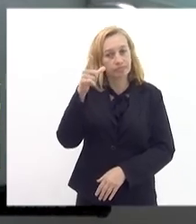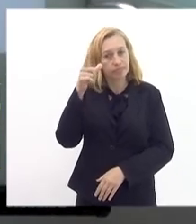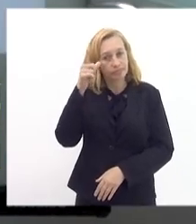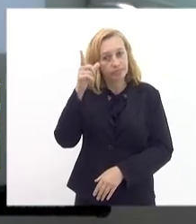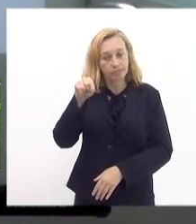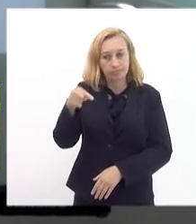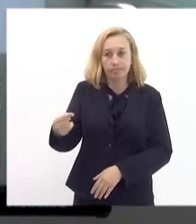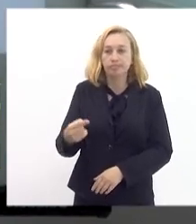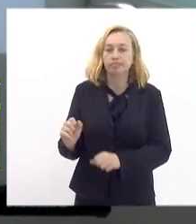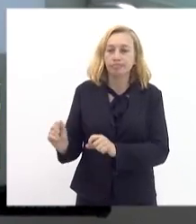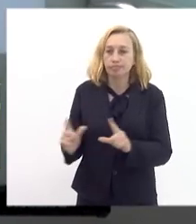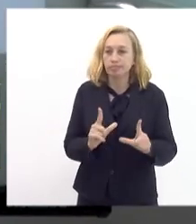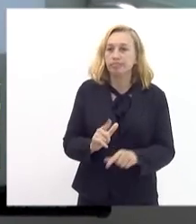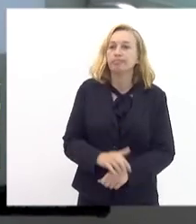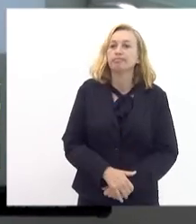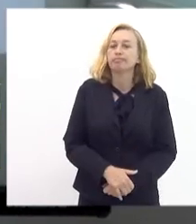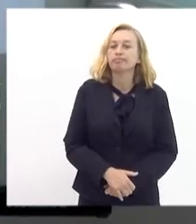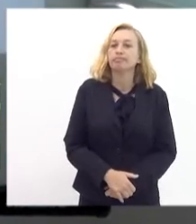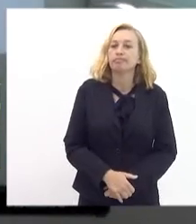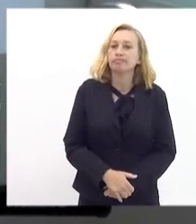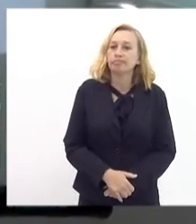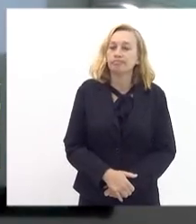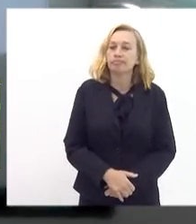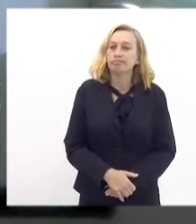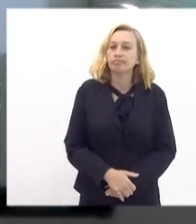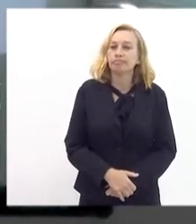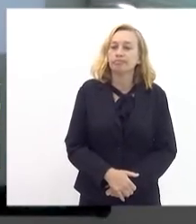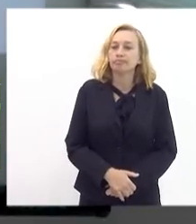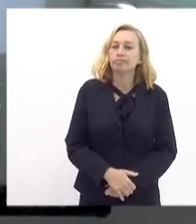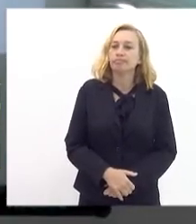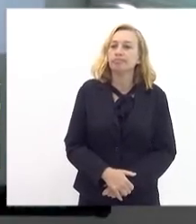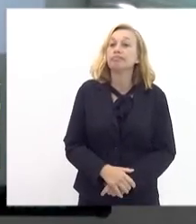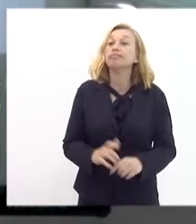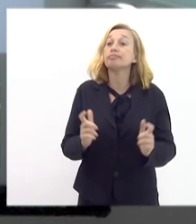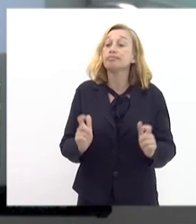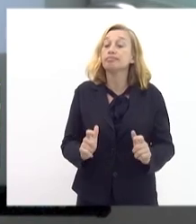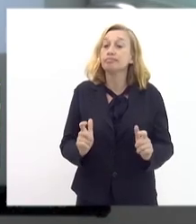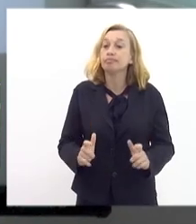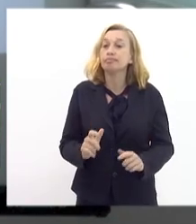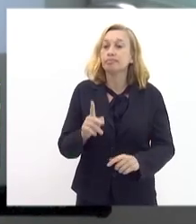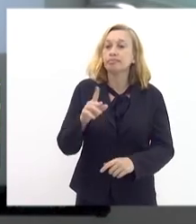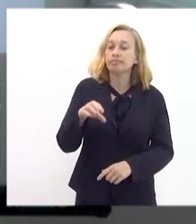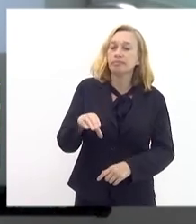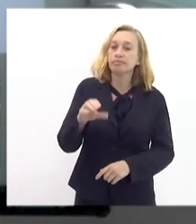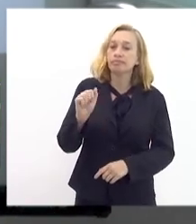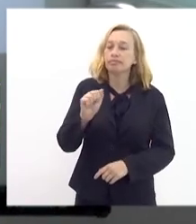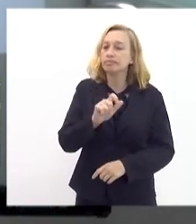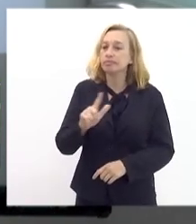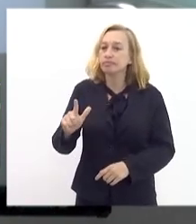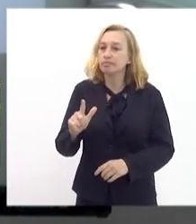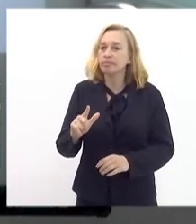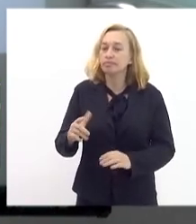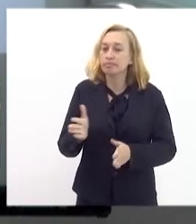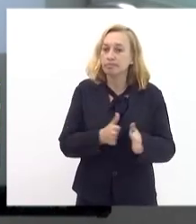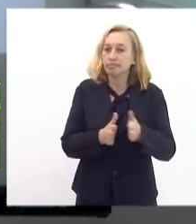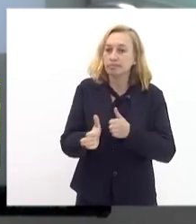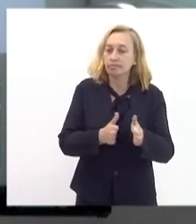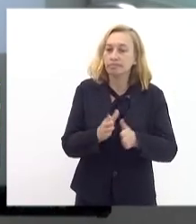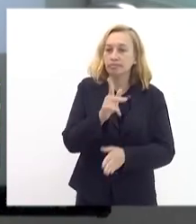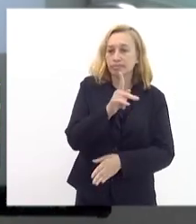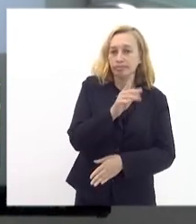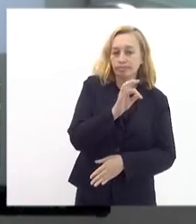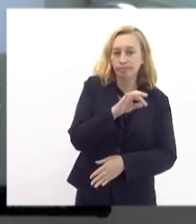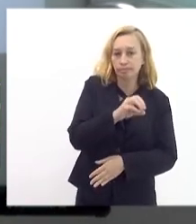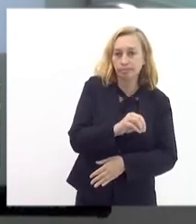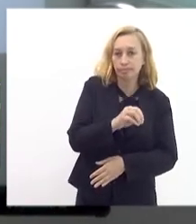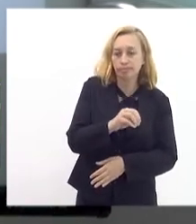próximo e onde nós somos nós temos no canal de acesso entre o Posto Itaguaí